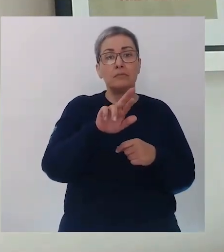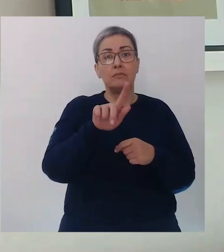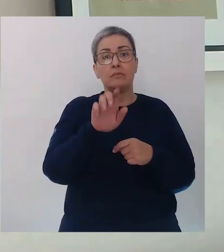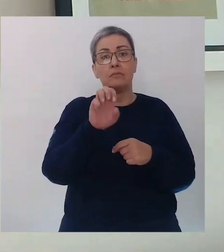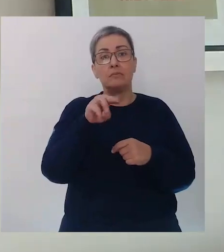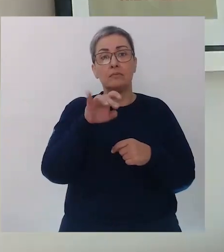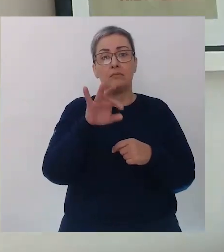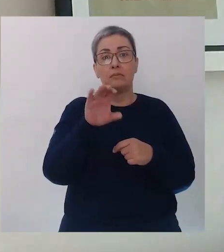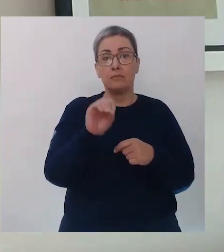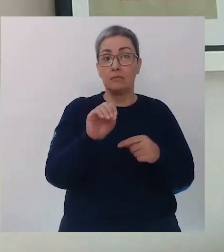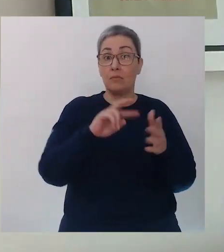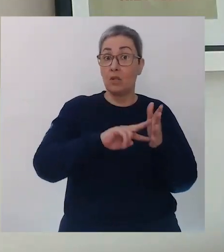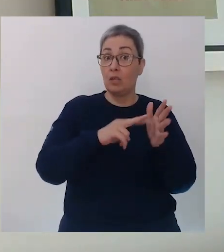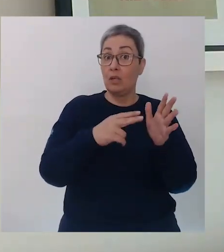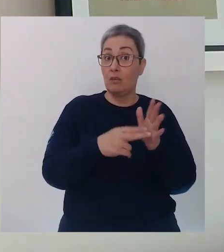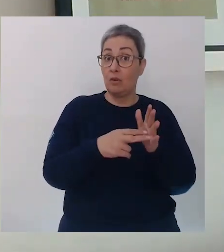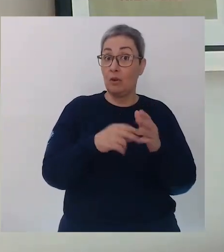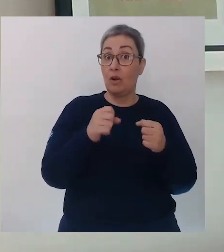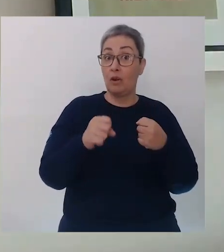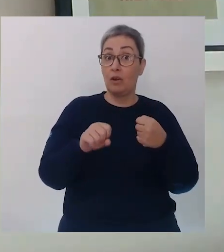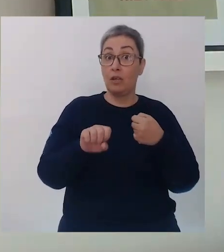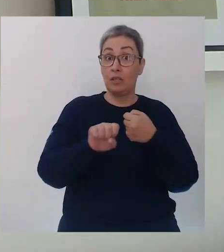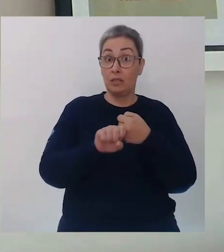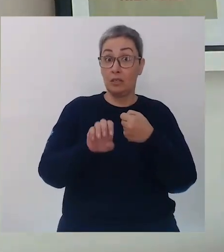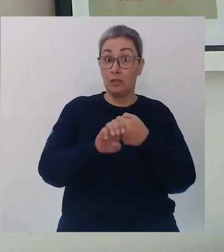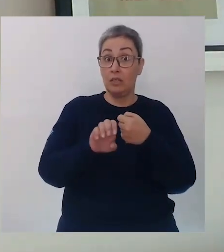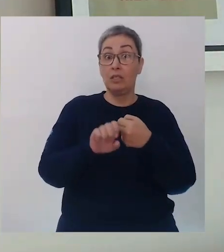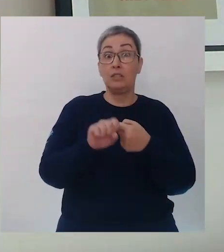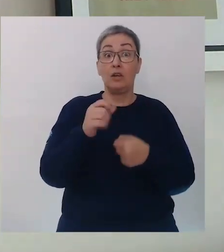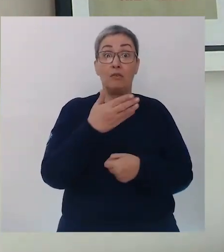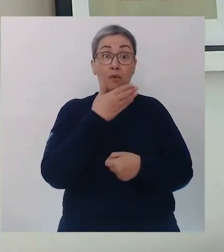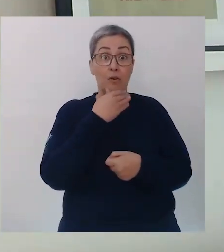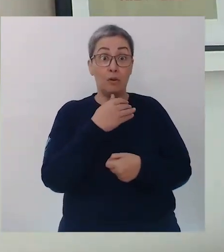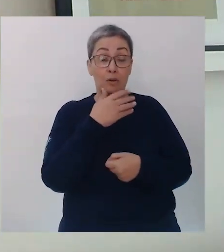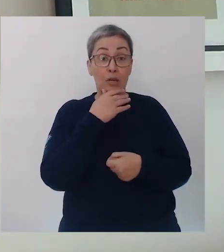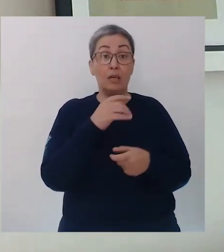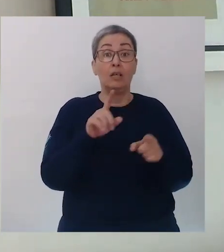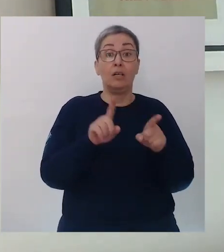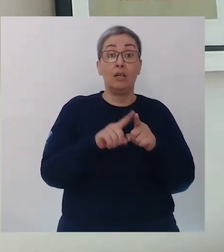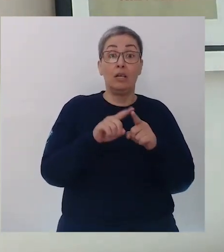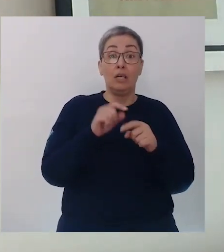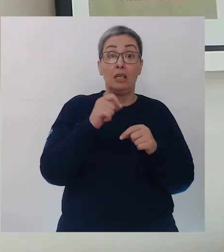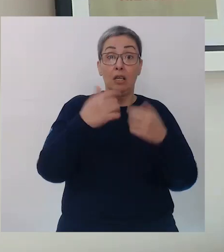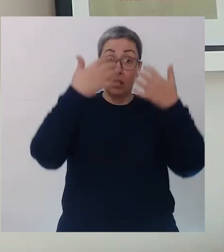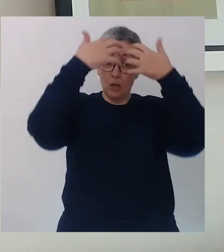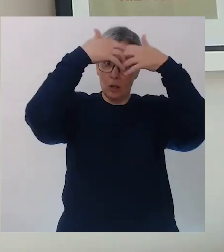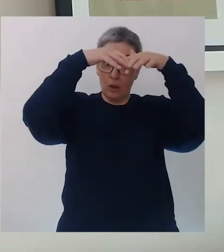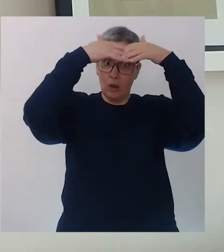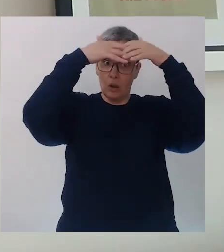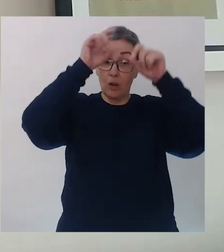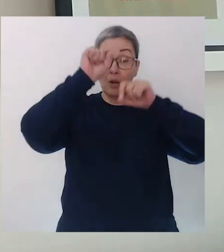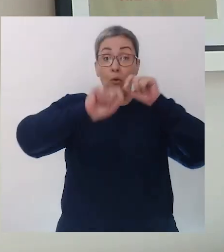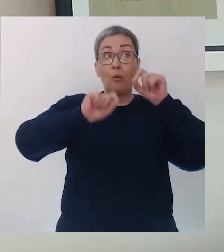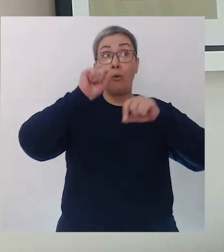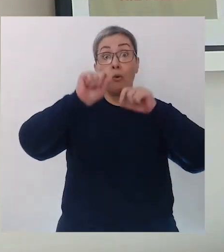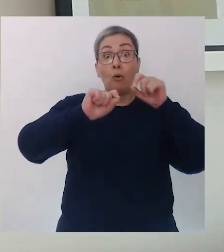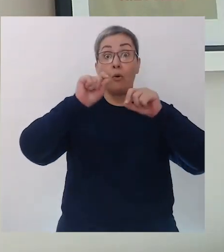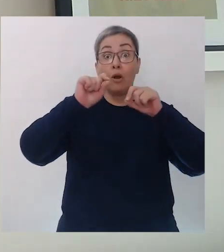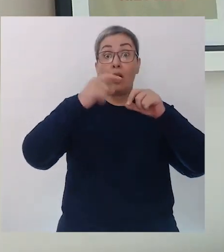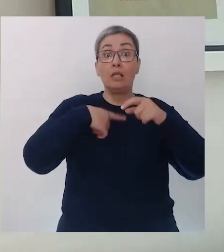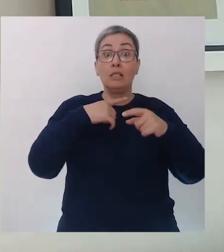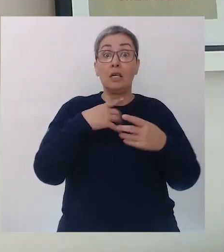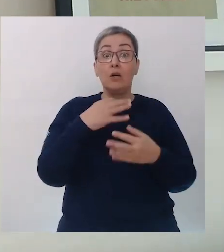Argumento. É um substantivo masculino, tá? É raciocínio pelo qual se tira